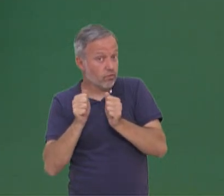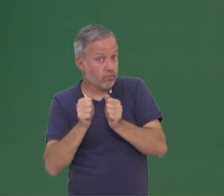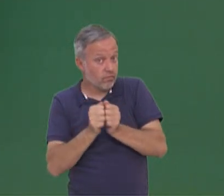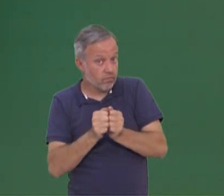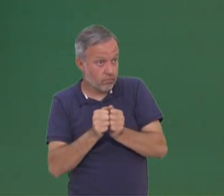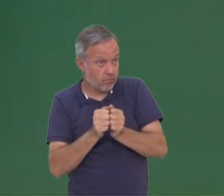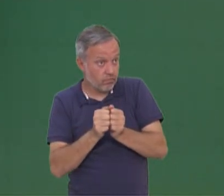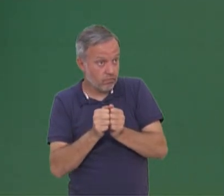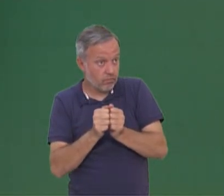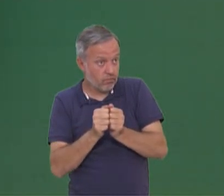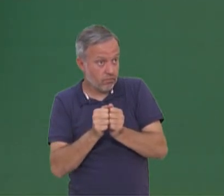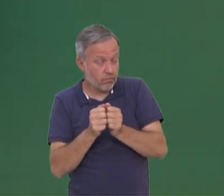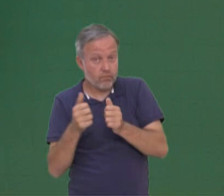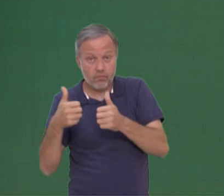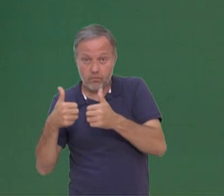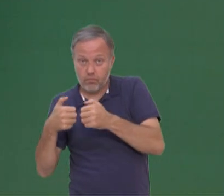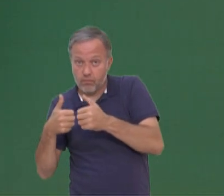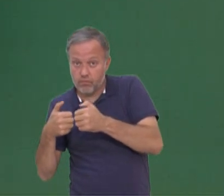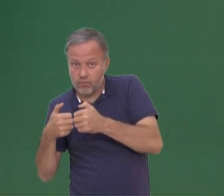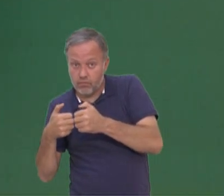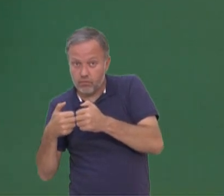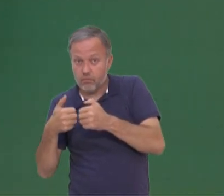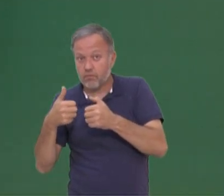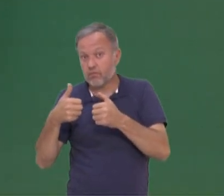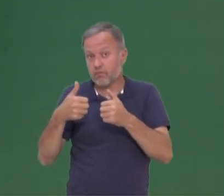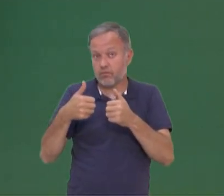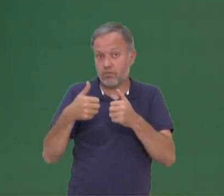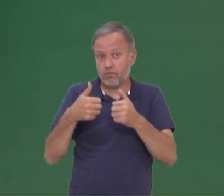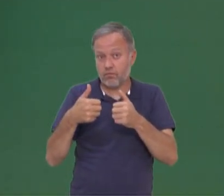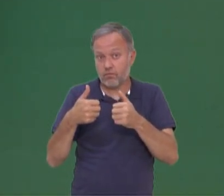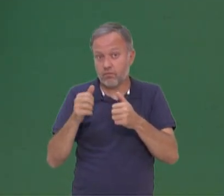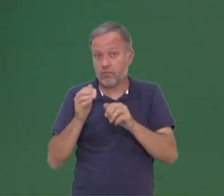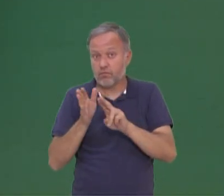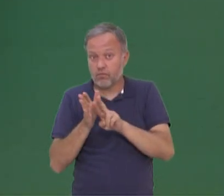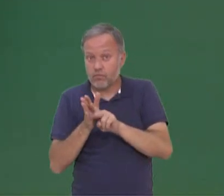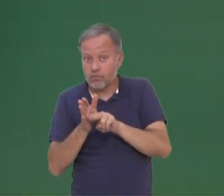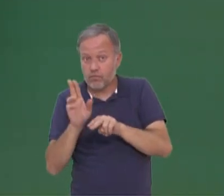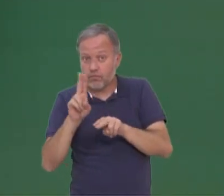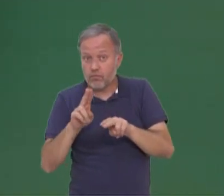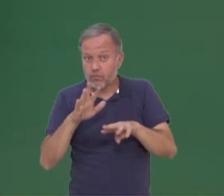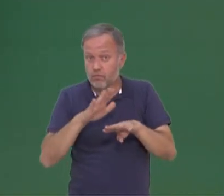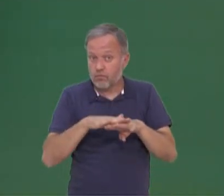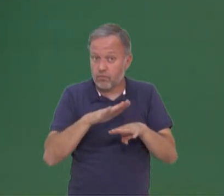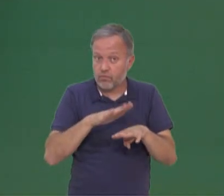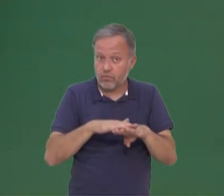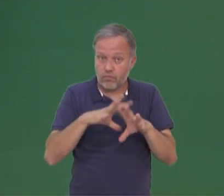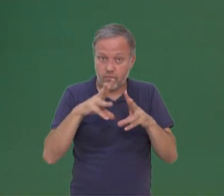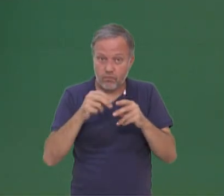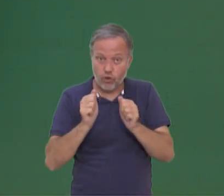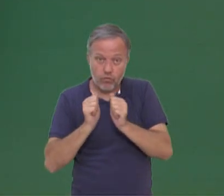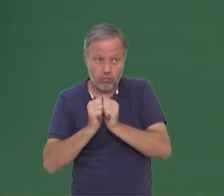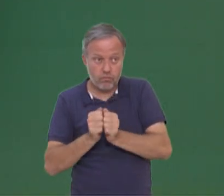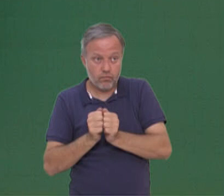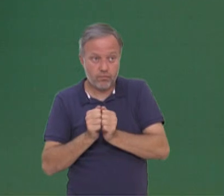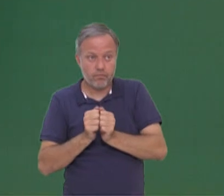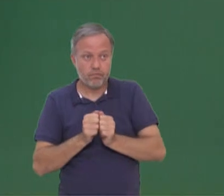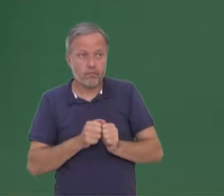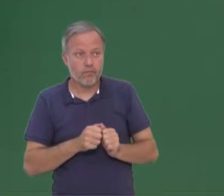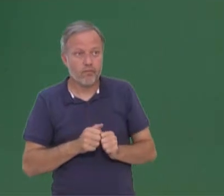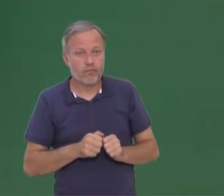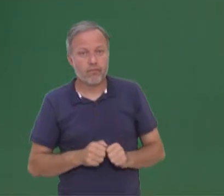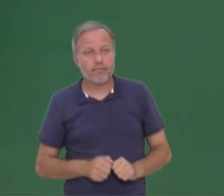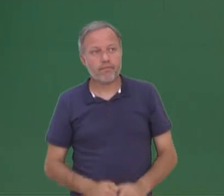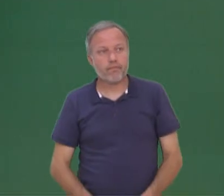tudo interligado. O químico está vendo a ciência da biologia, o biólogo usa a matemática, está tudo junto. Então vamos